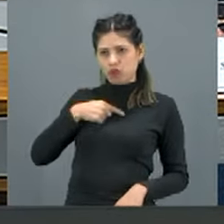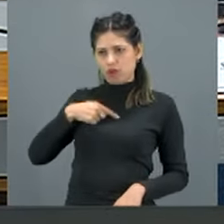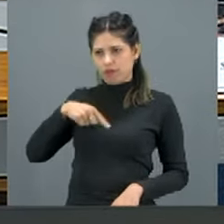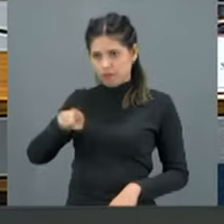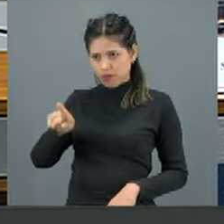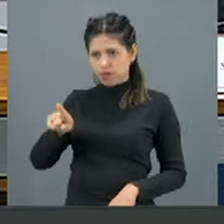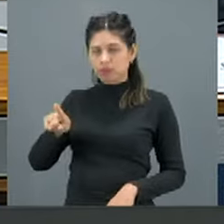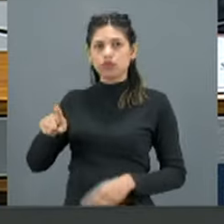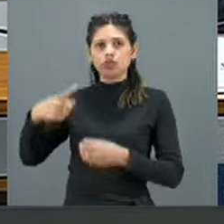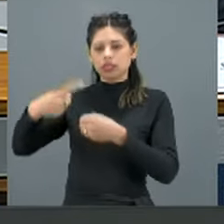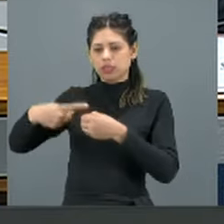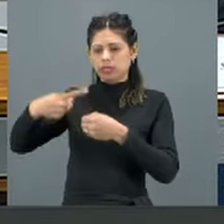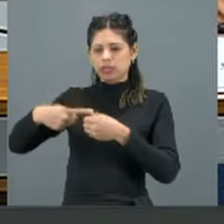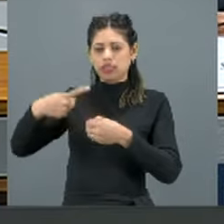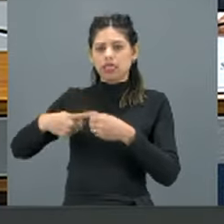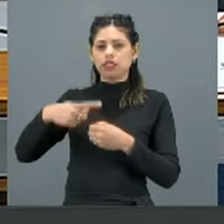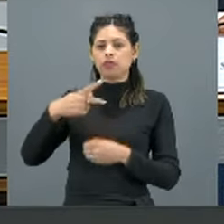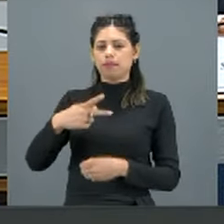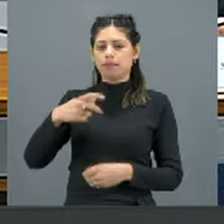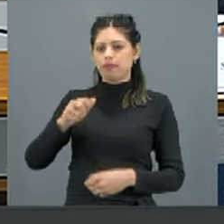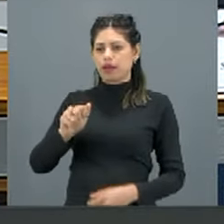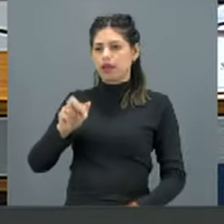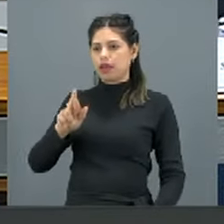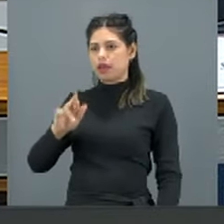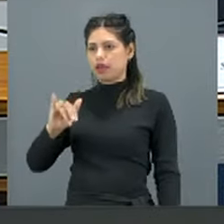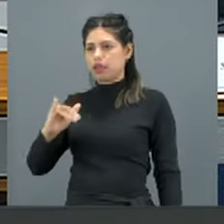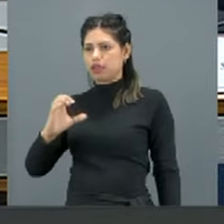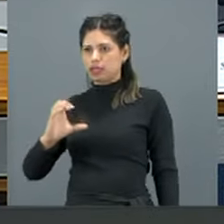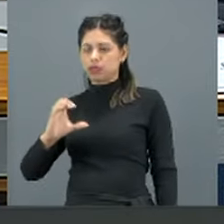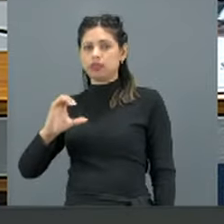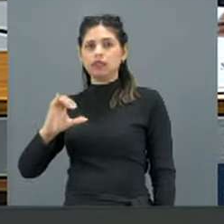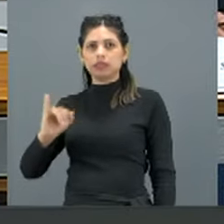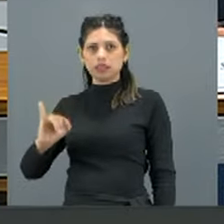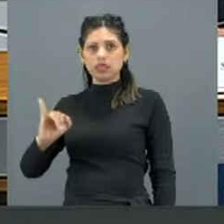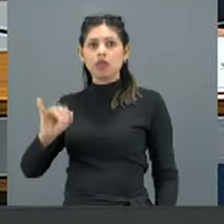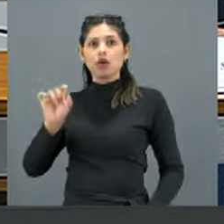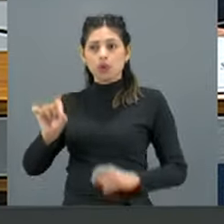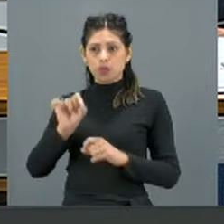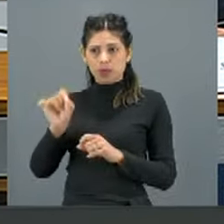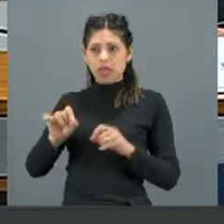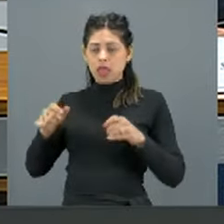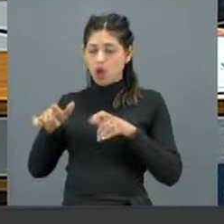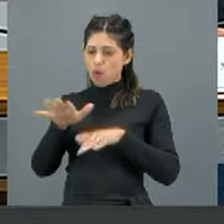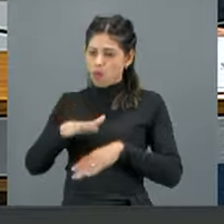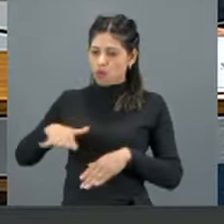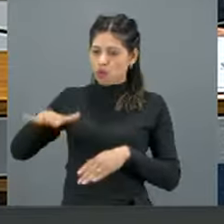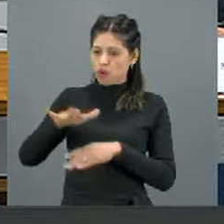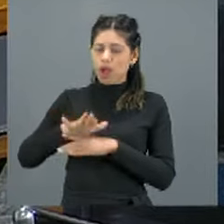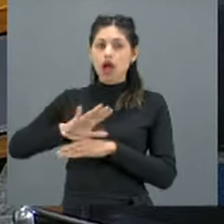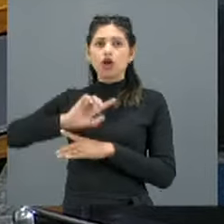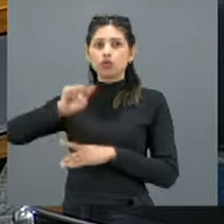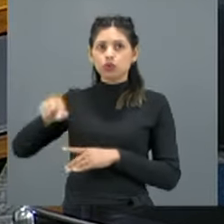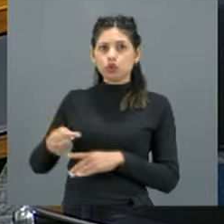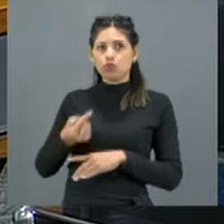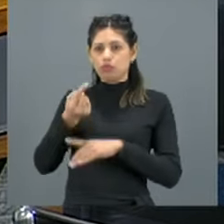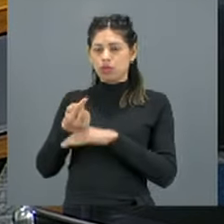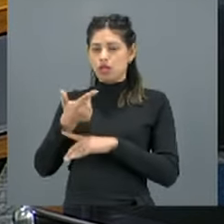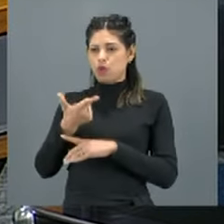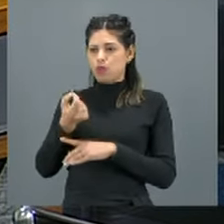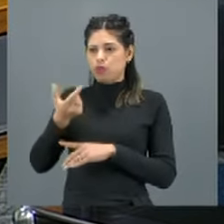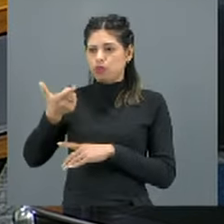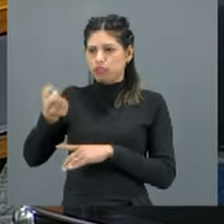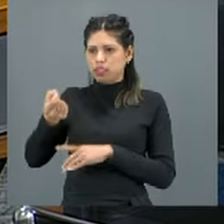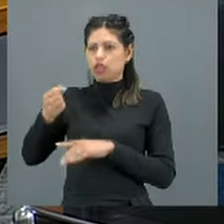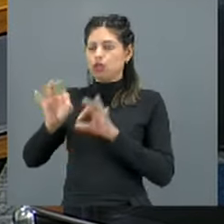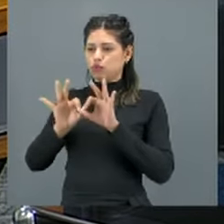de Campo Novo do Parecis. É uma reserva de 1 milhão e 200 mil hectares. E nós vamos conhecer ali uma